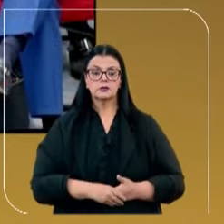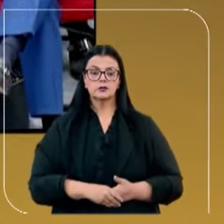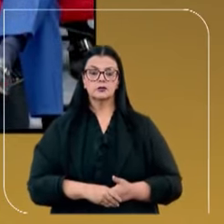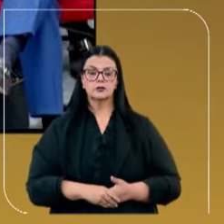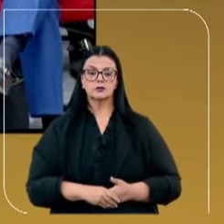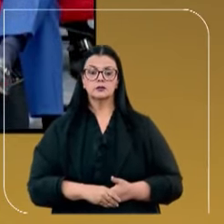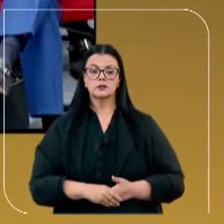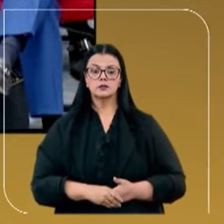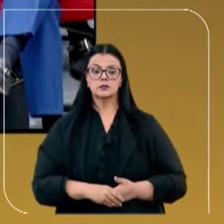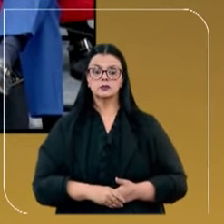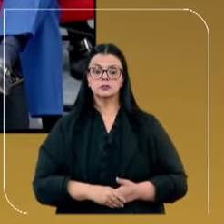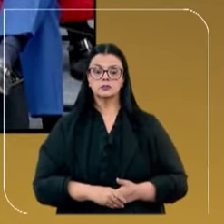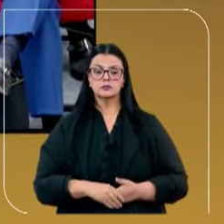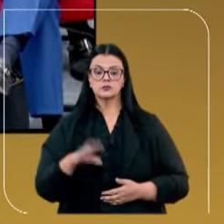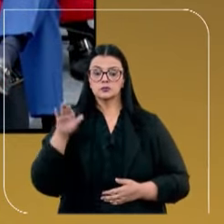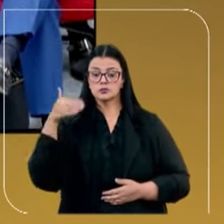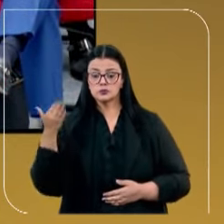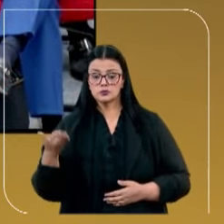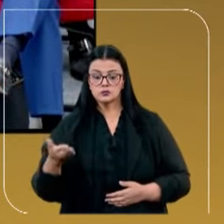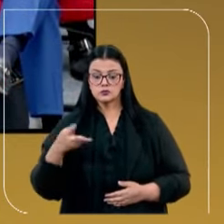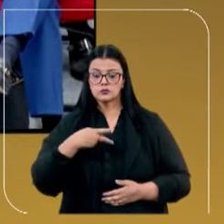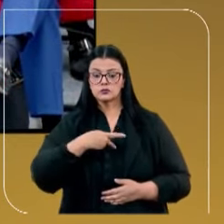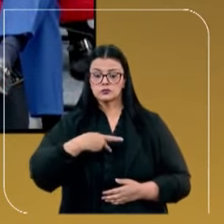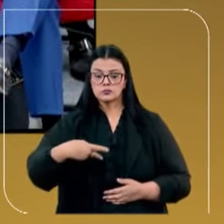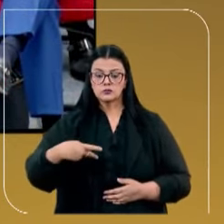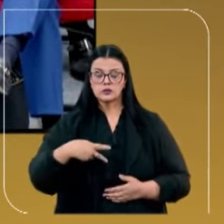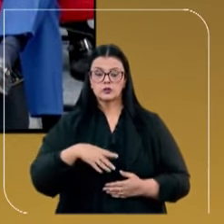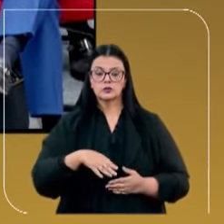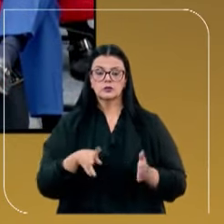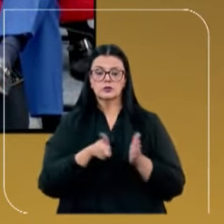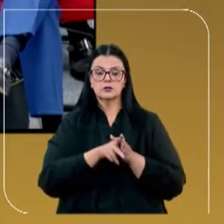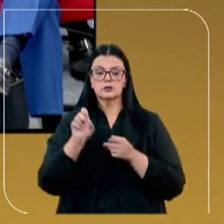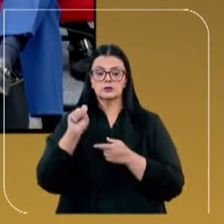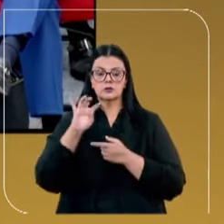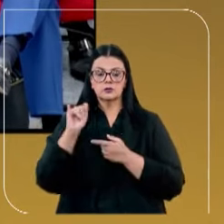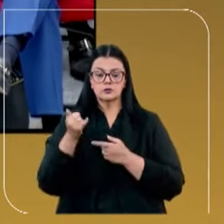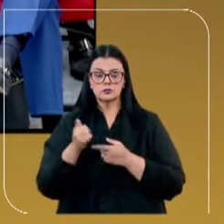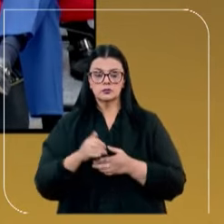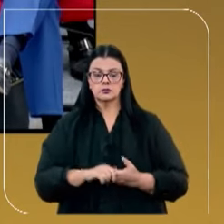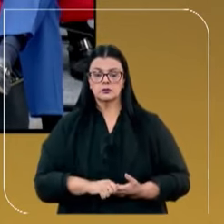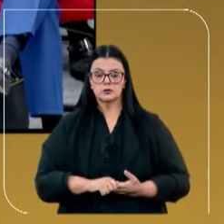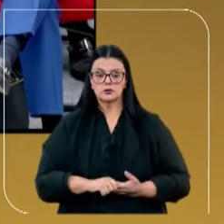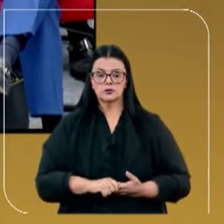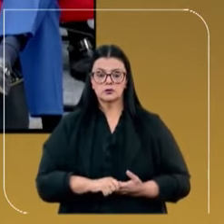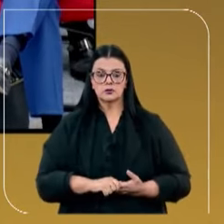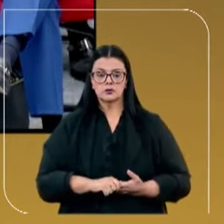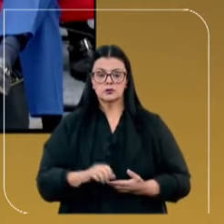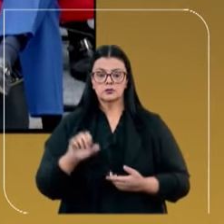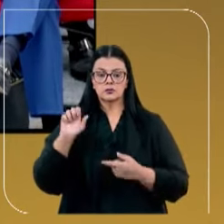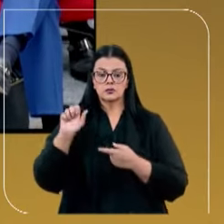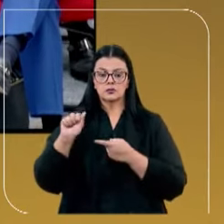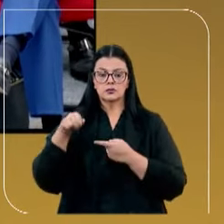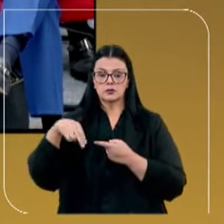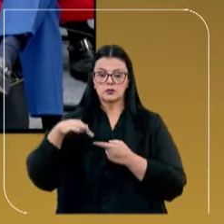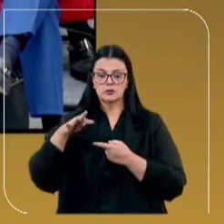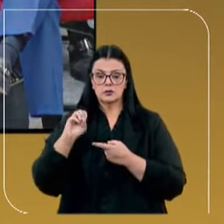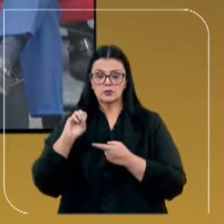Quero saudar a Sua Excelência, o senhor presidente do Superior Tribunal de Justiça, ministro Antônio Herman